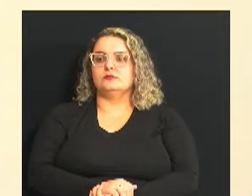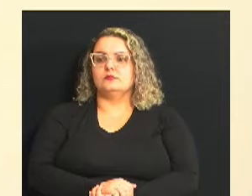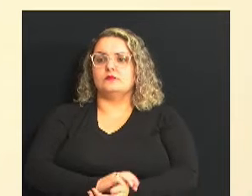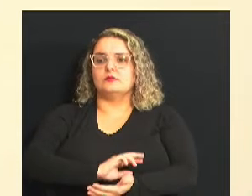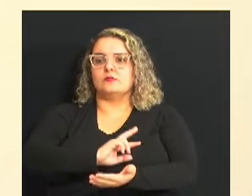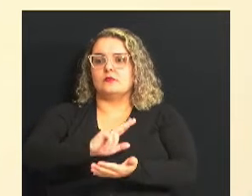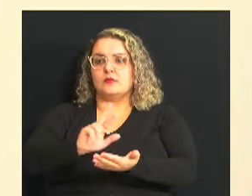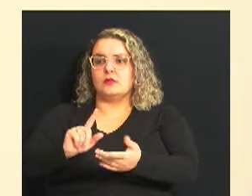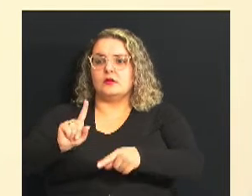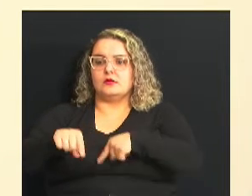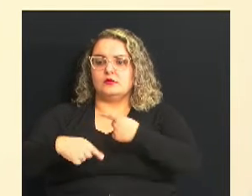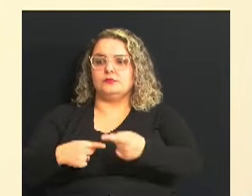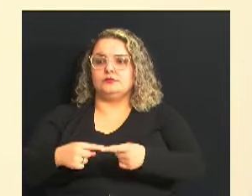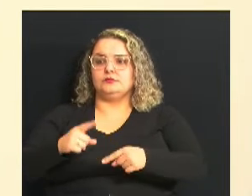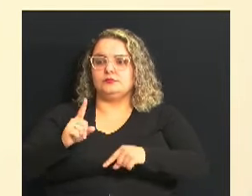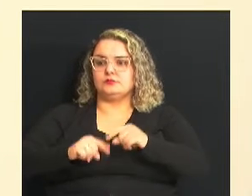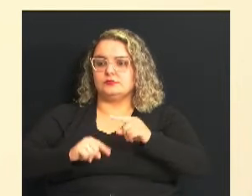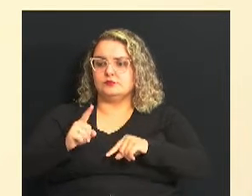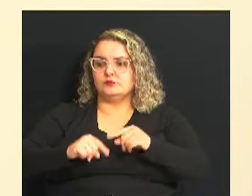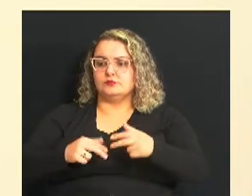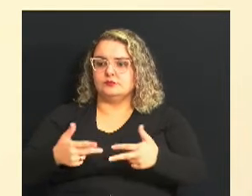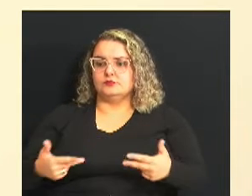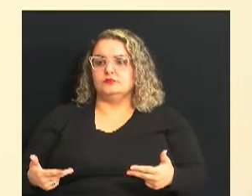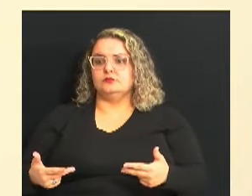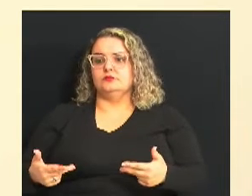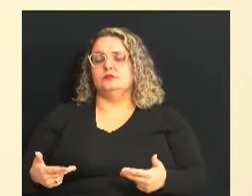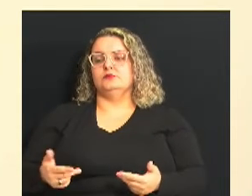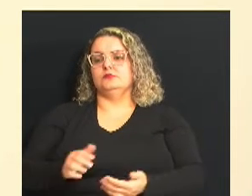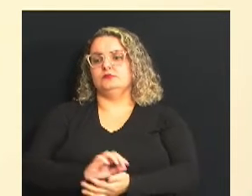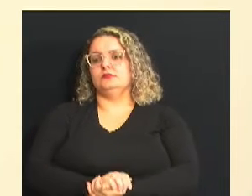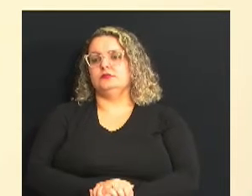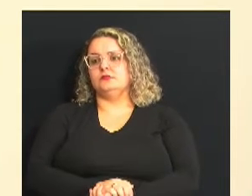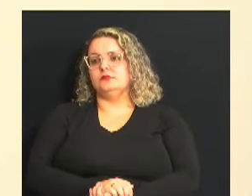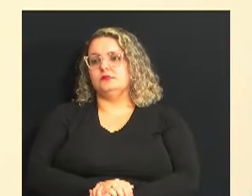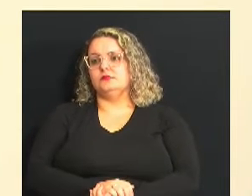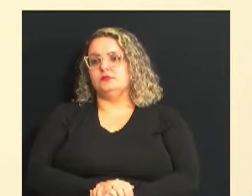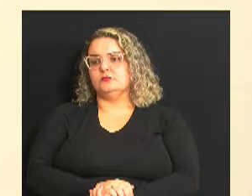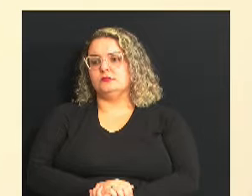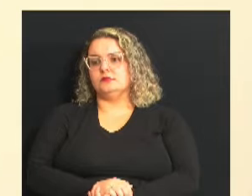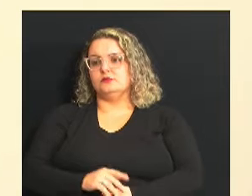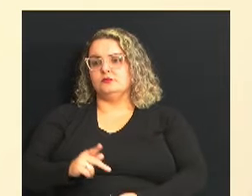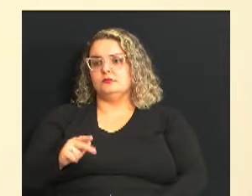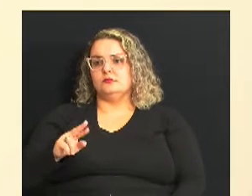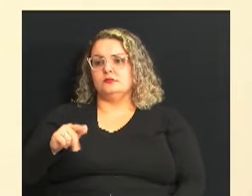ferramentas de software livre, né? Orquestração de parques,